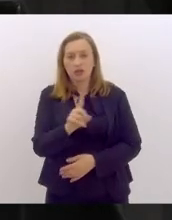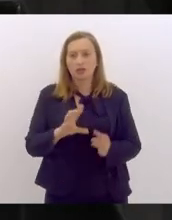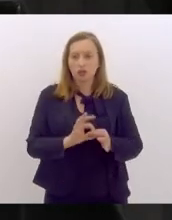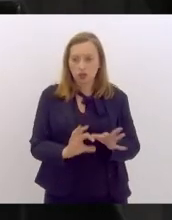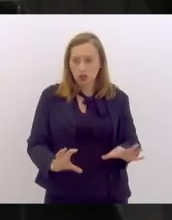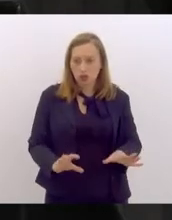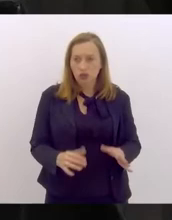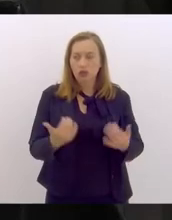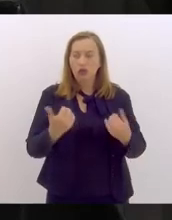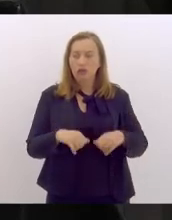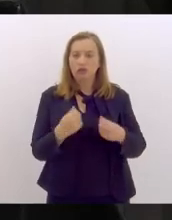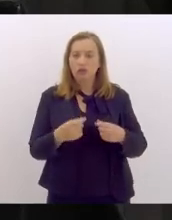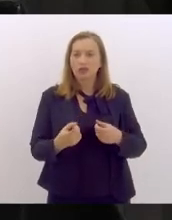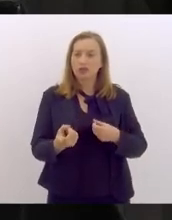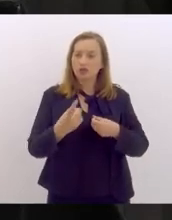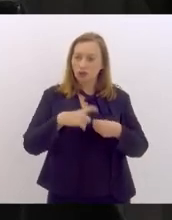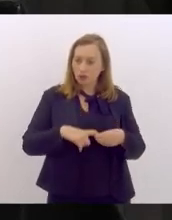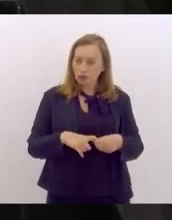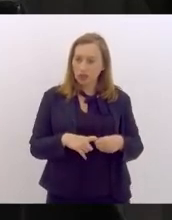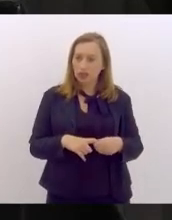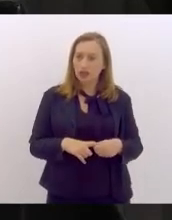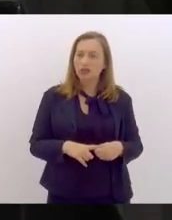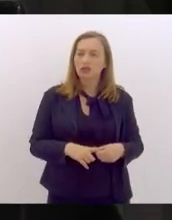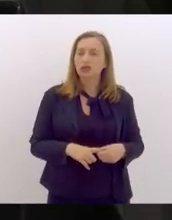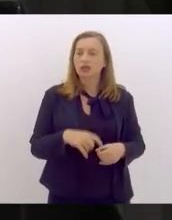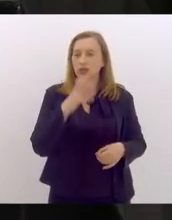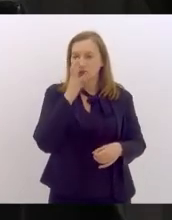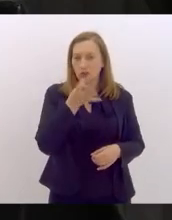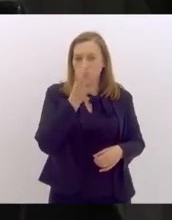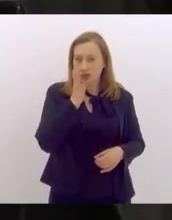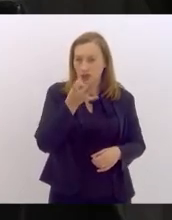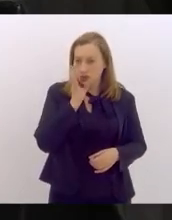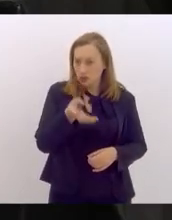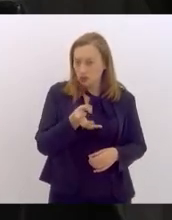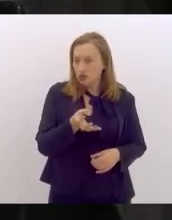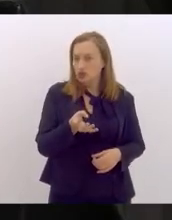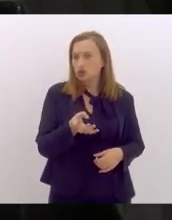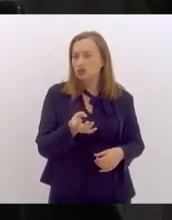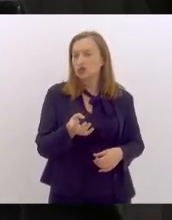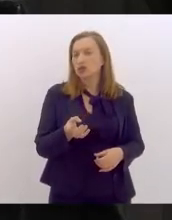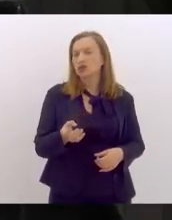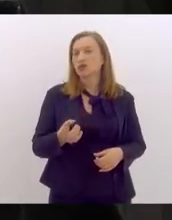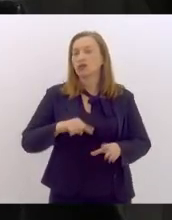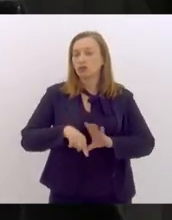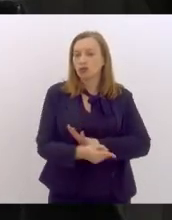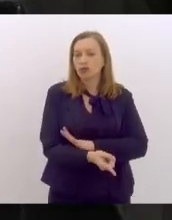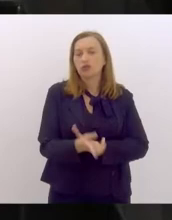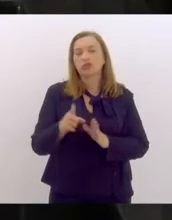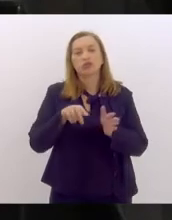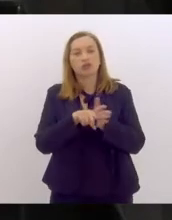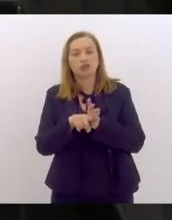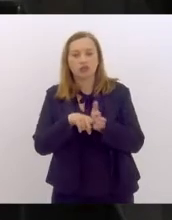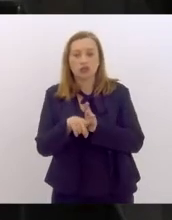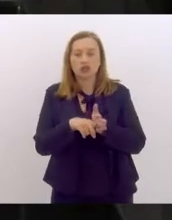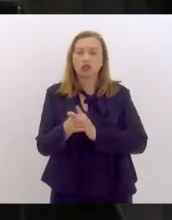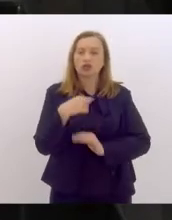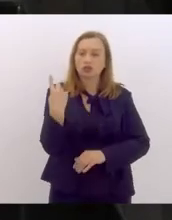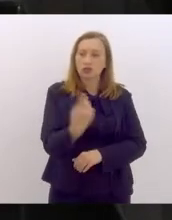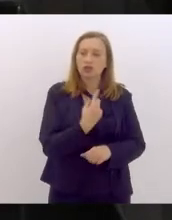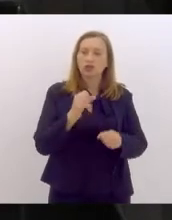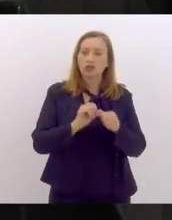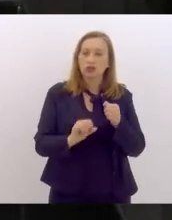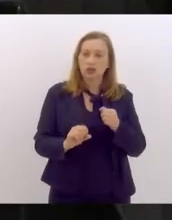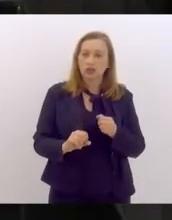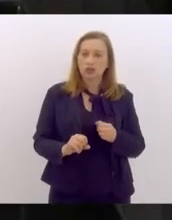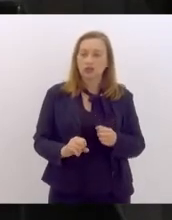eles tiveram que recuar em função das denúncias e em função da Pro a investigações que nós fizemos